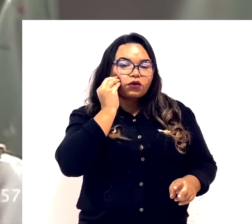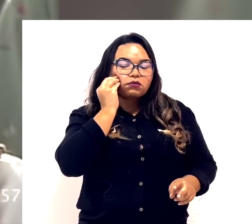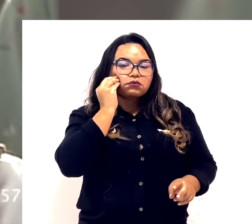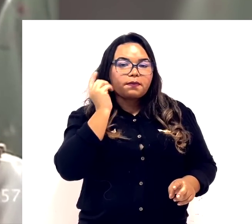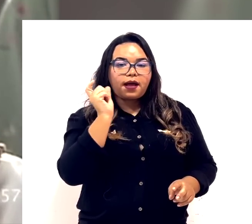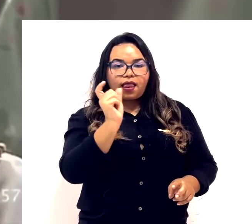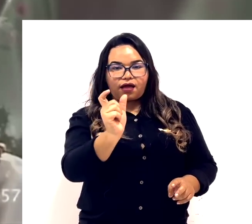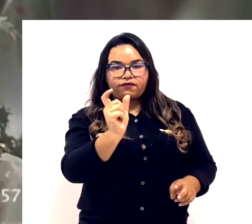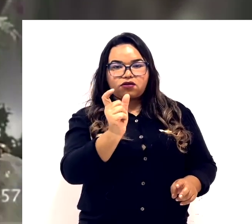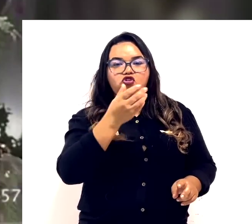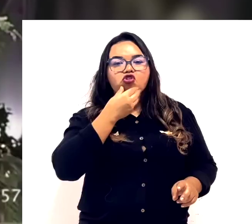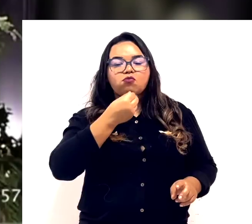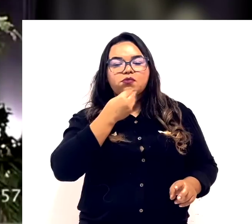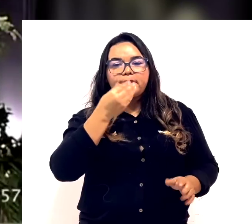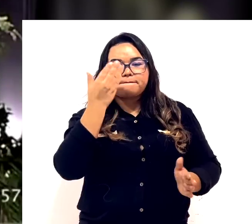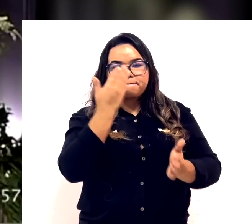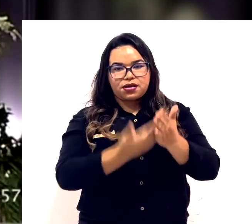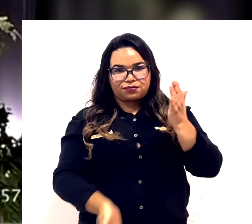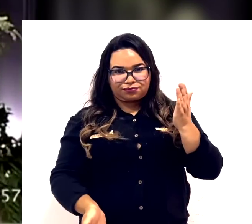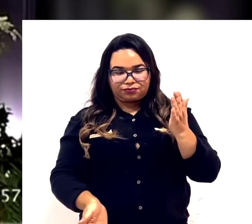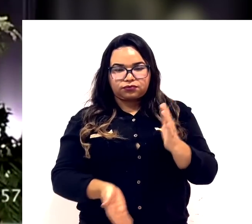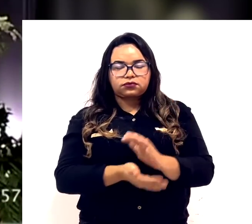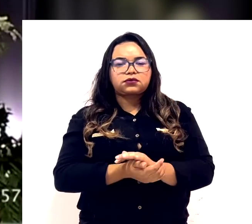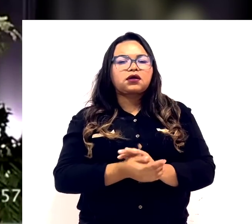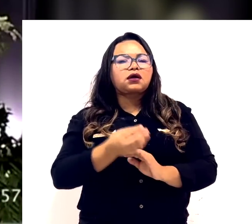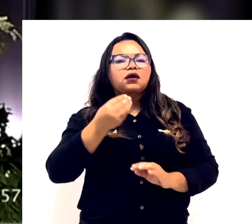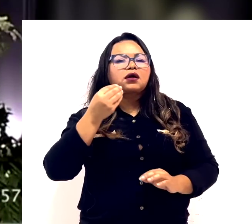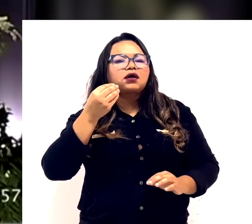Agora, como traiu Judas a Jesus?